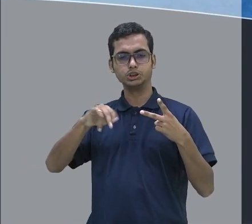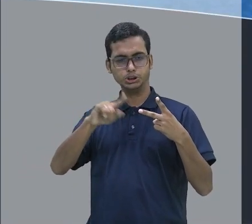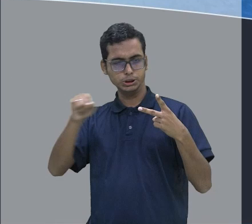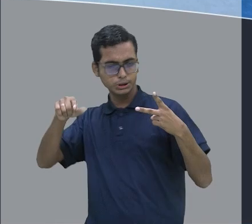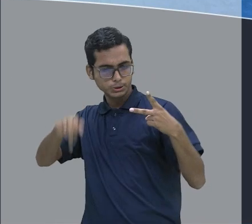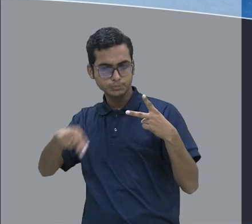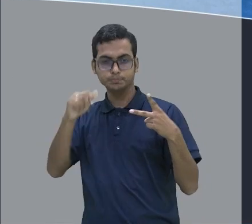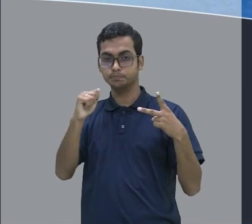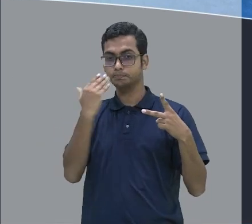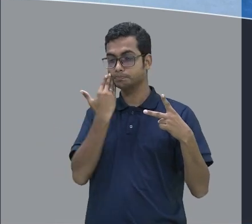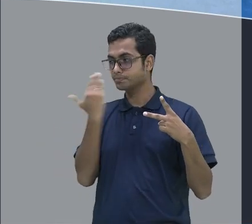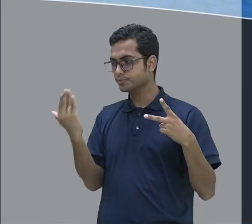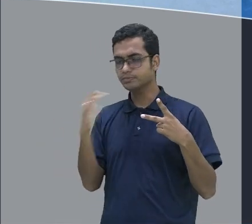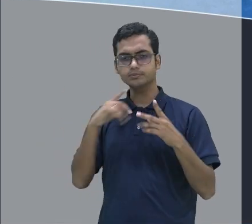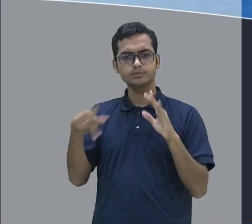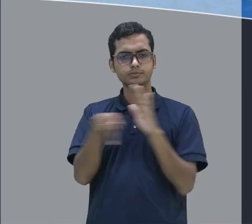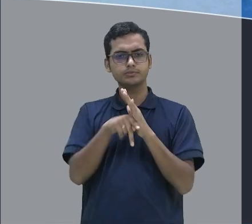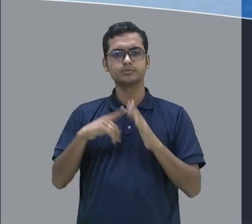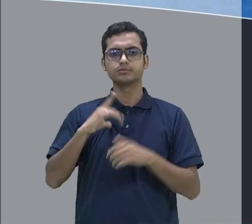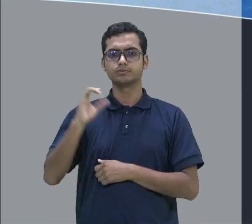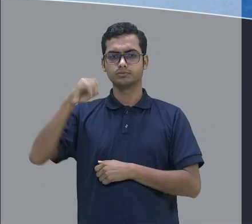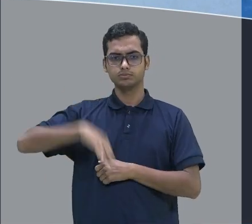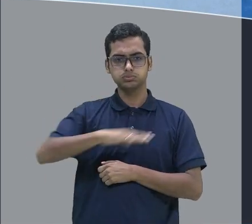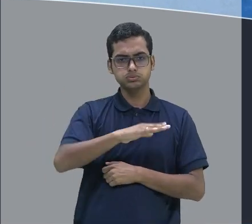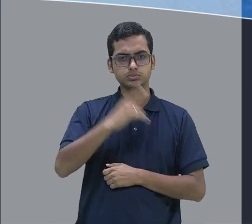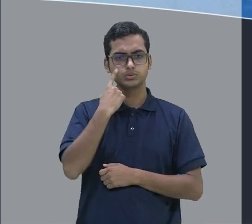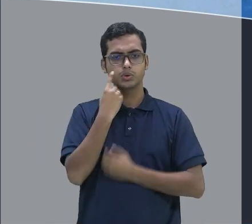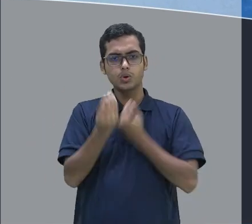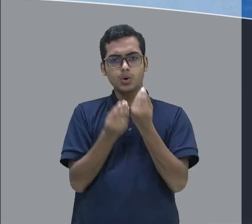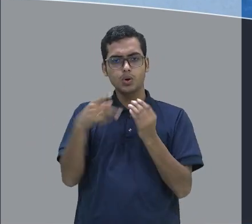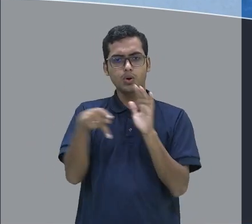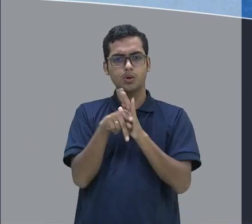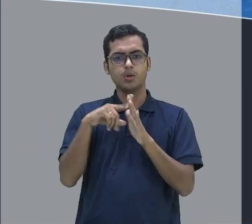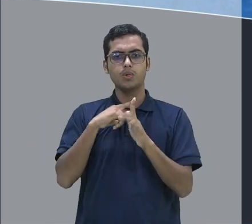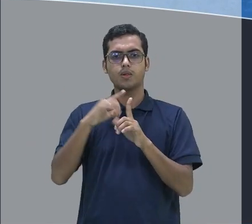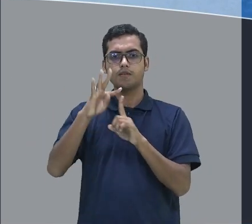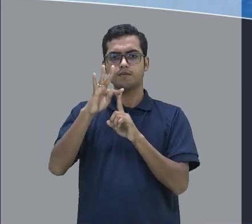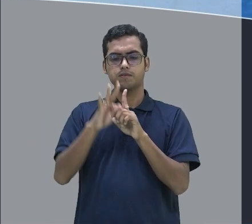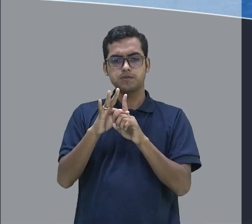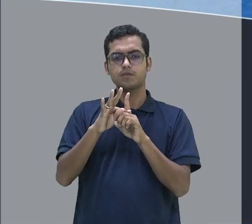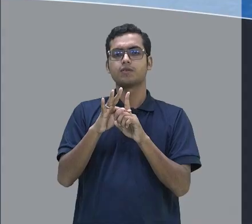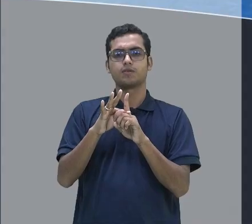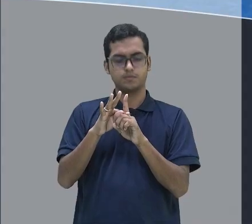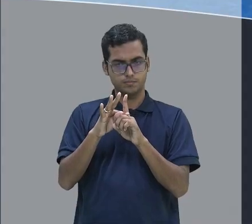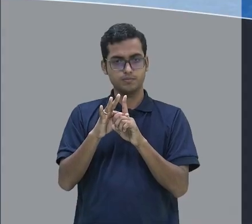Oceano Pacífico, ocasionando mudanças no padrão da circulação atmosférica e maior